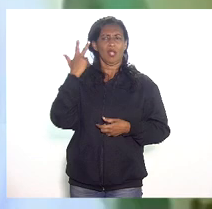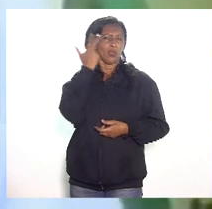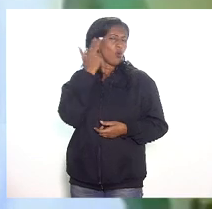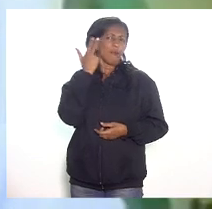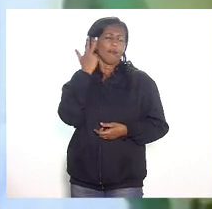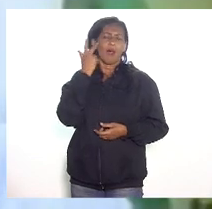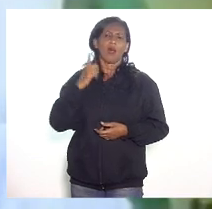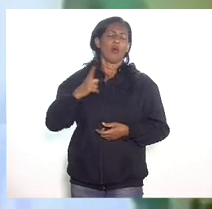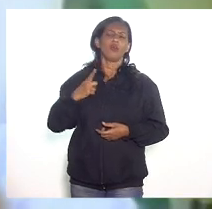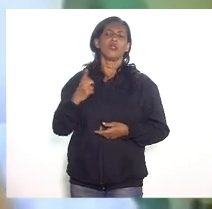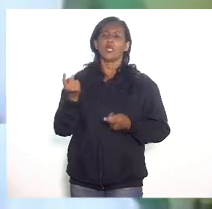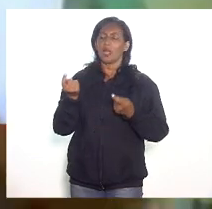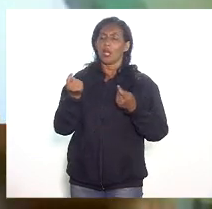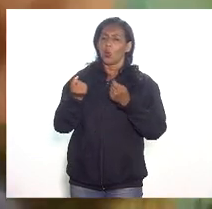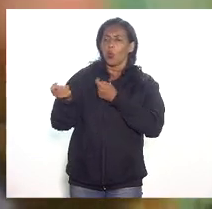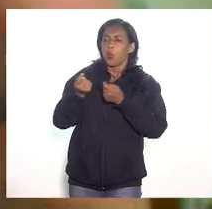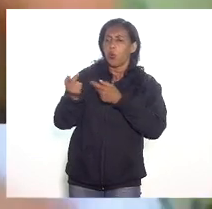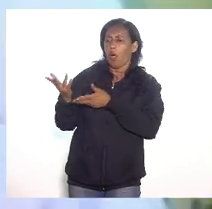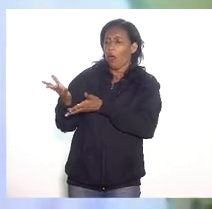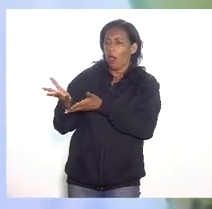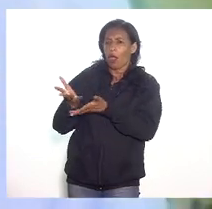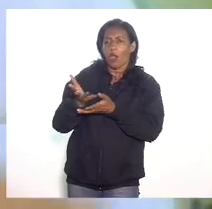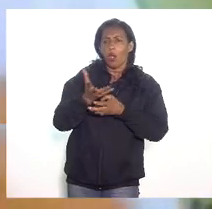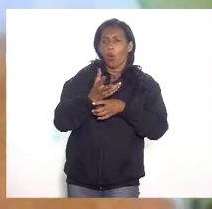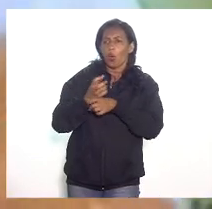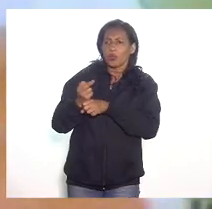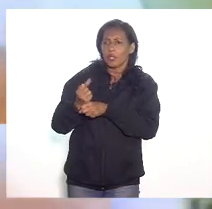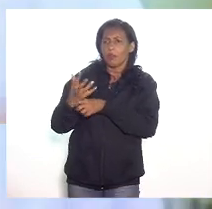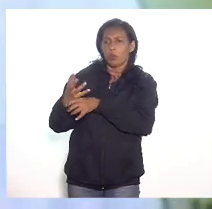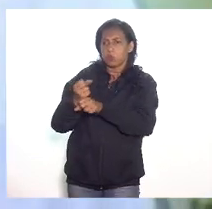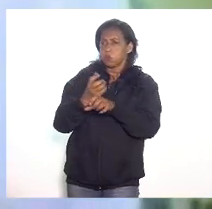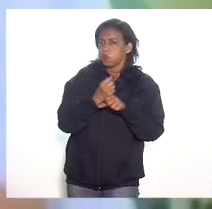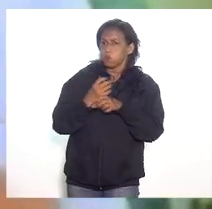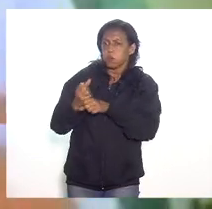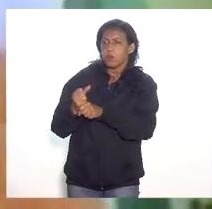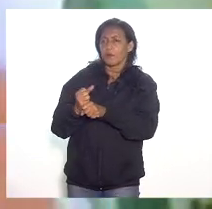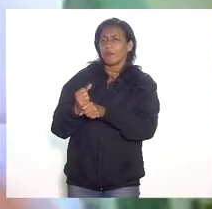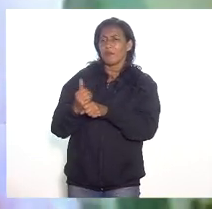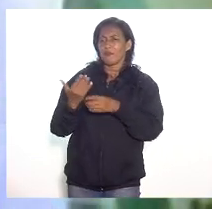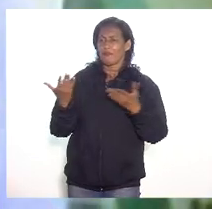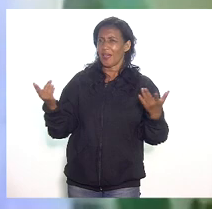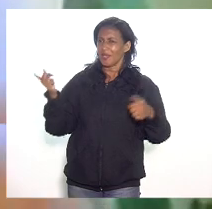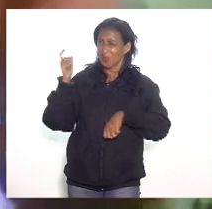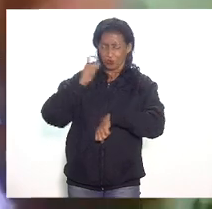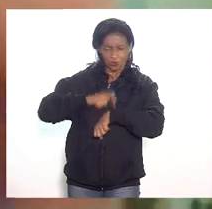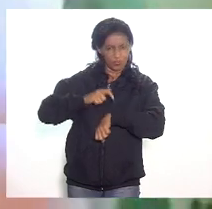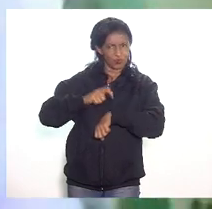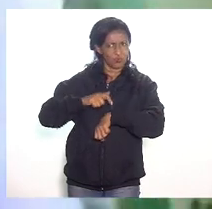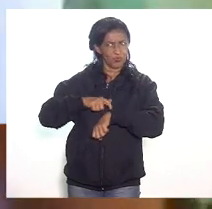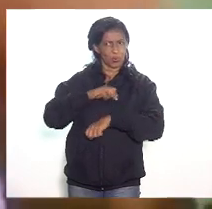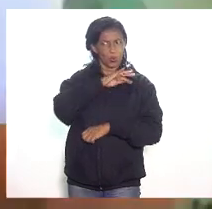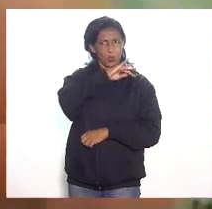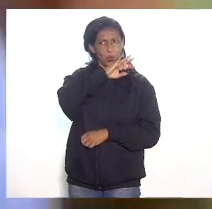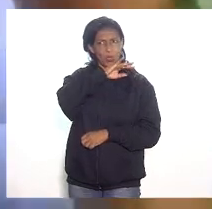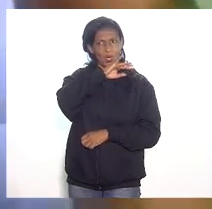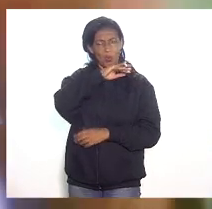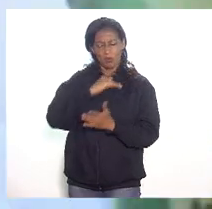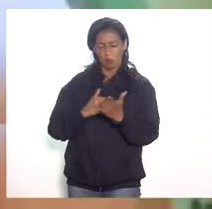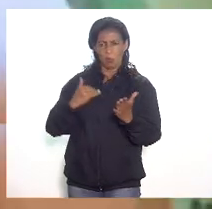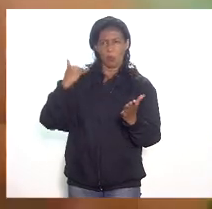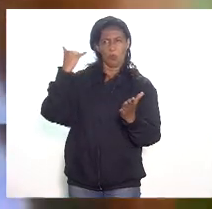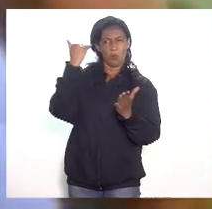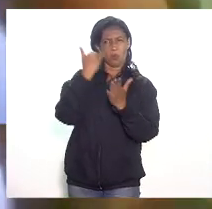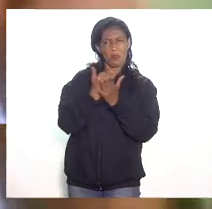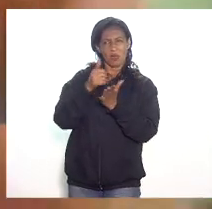os seus procedimentos, mas o momento é cruel para votarmos qualquer tipo de aumento